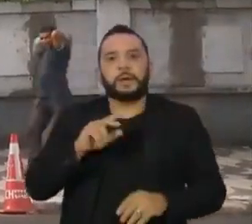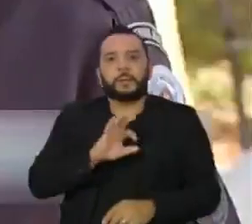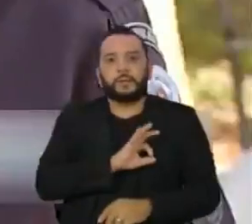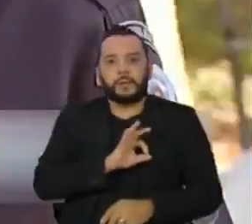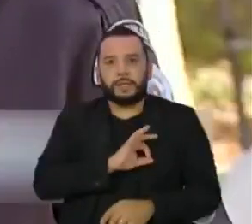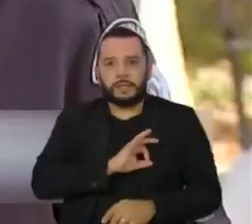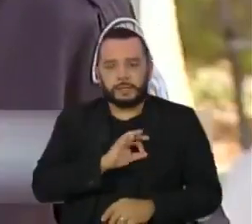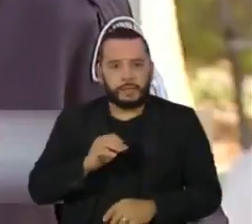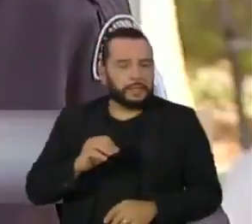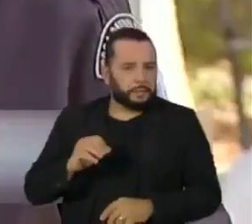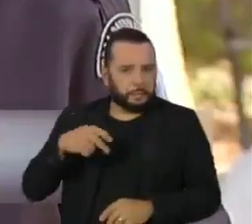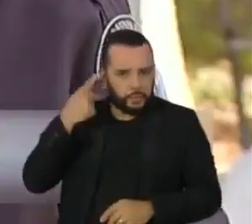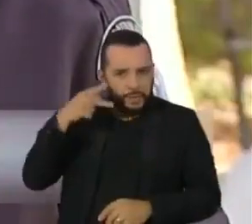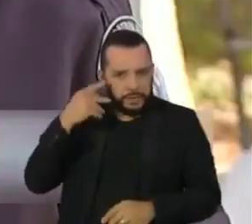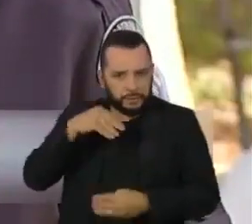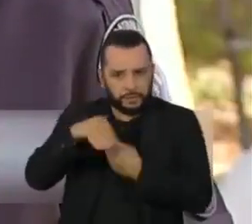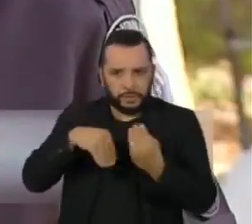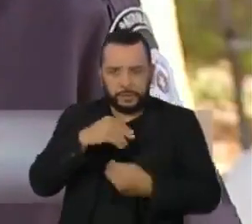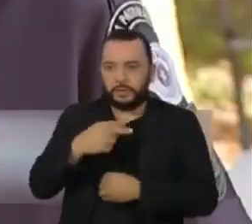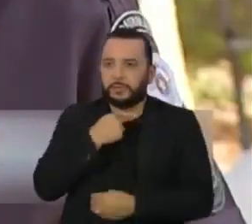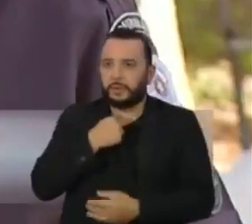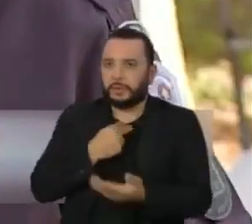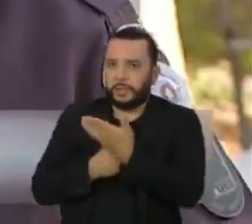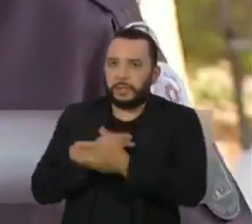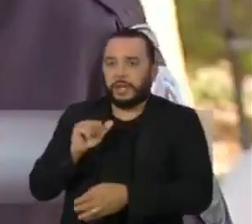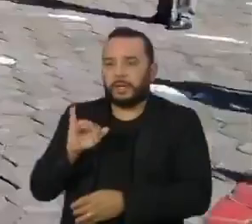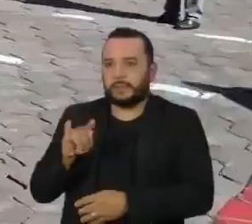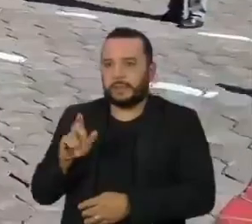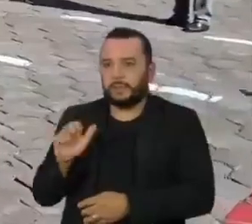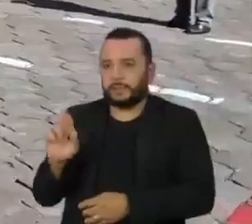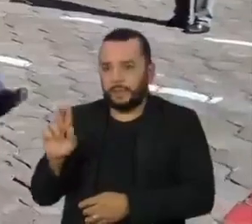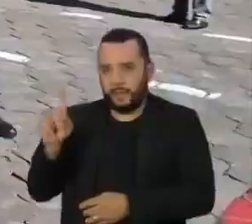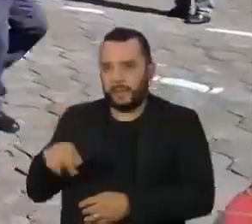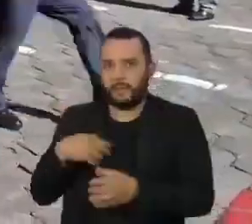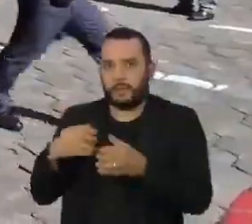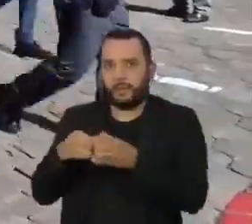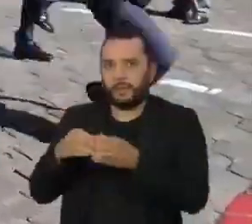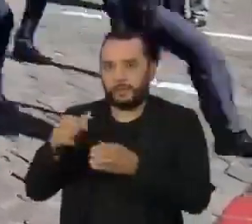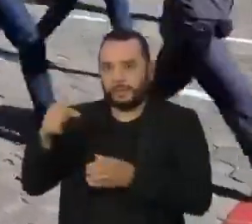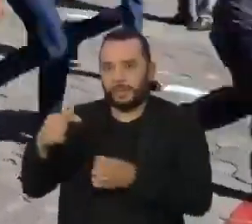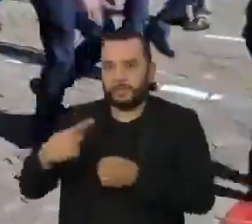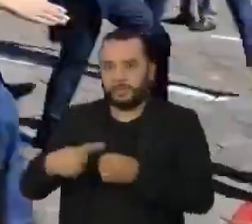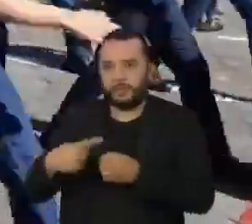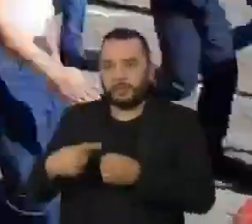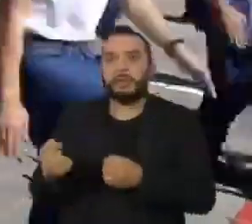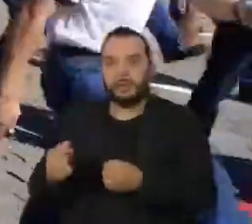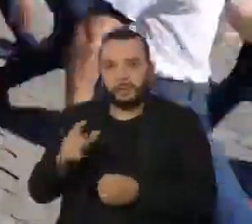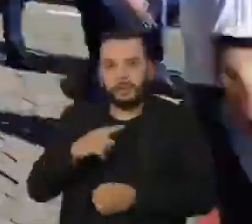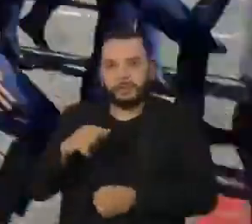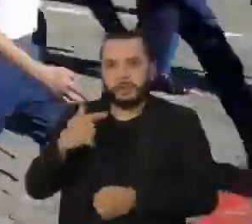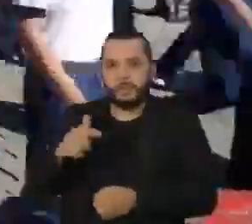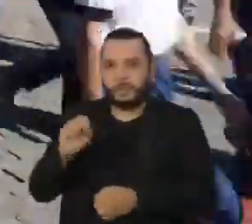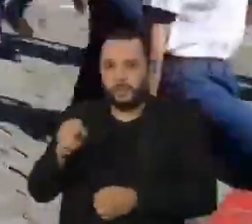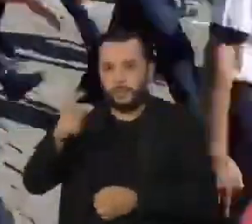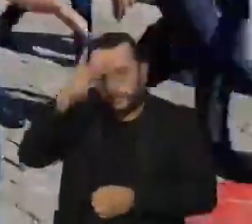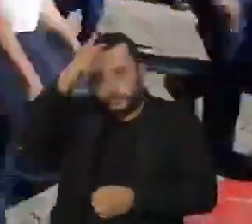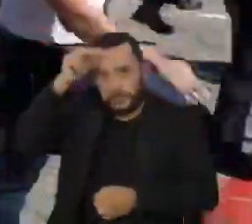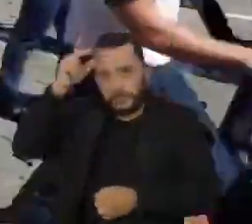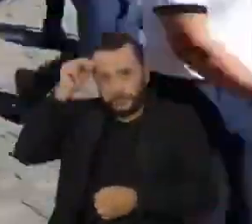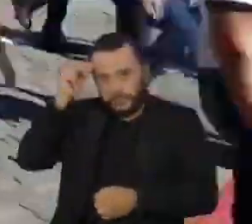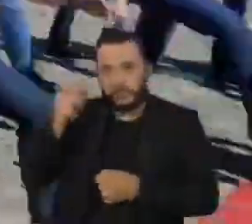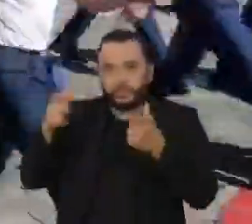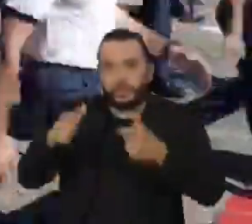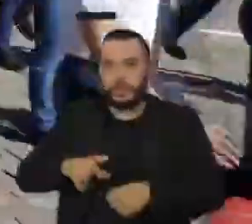Polícia Militar até então Alexander Lacerda era chefe do comando set de policiamento do interior que atua em 78 municípios em